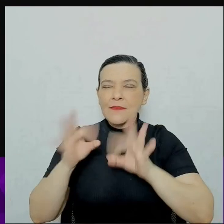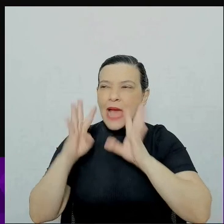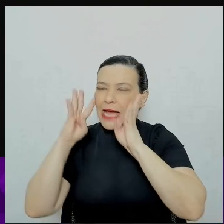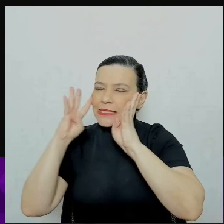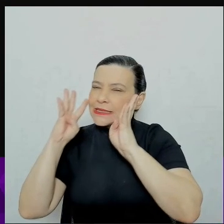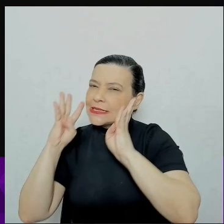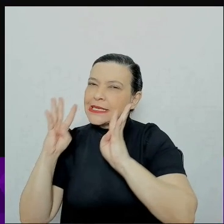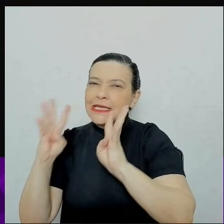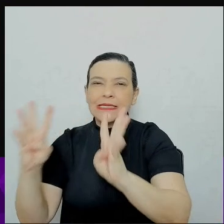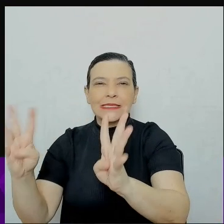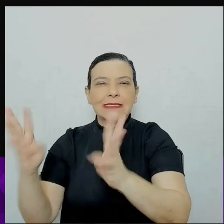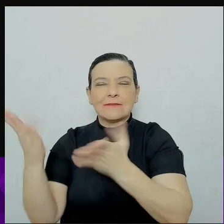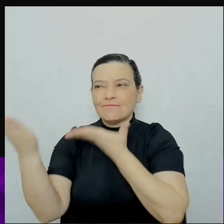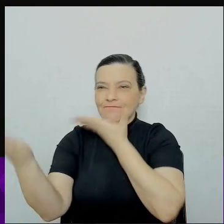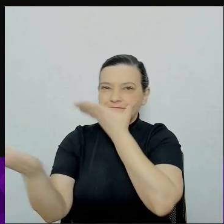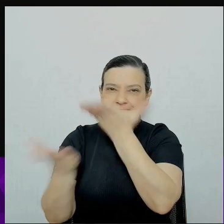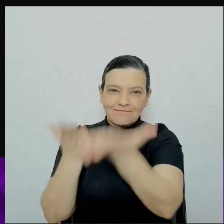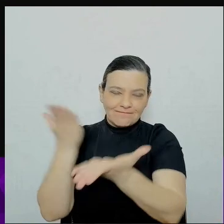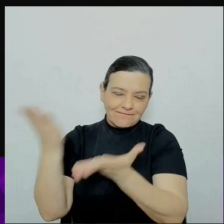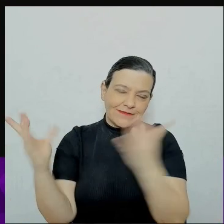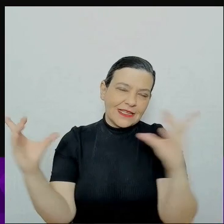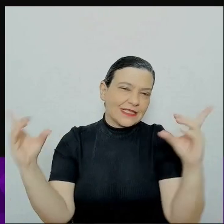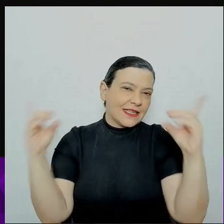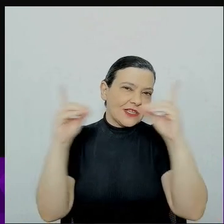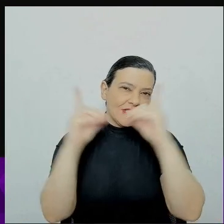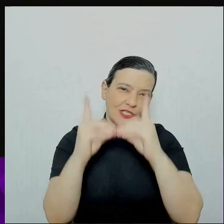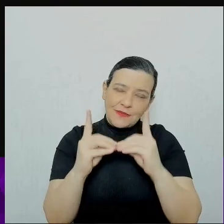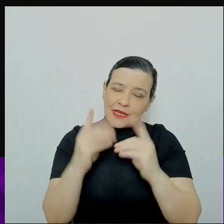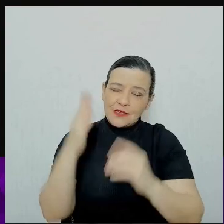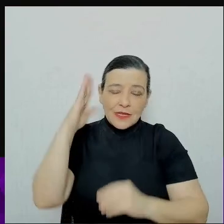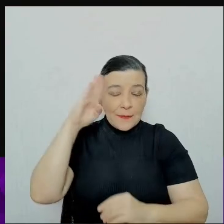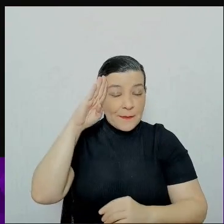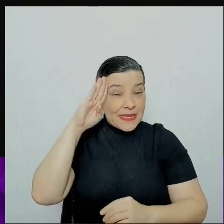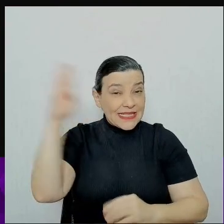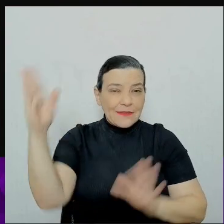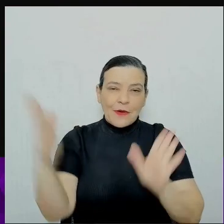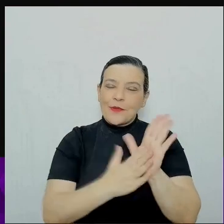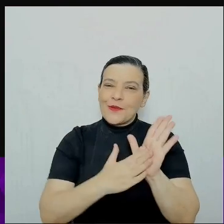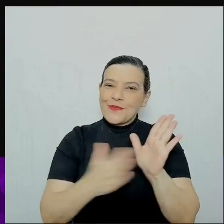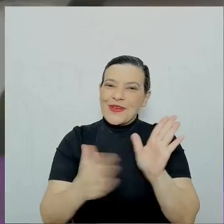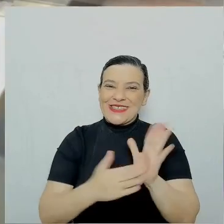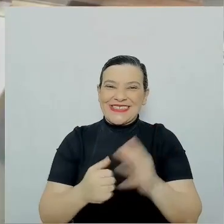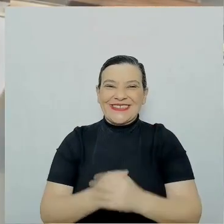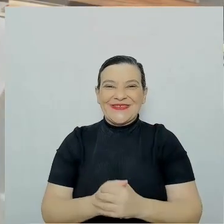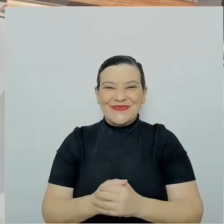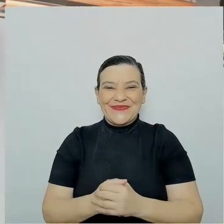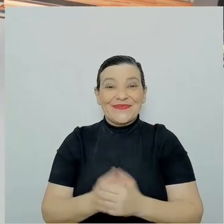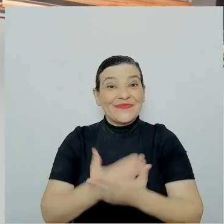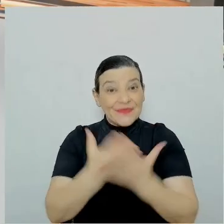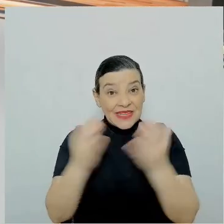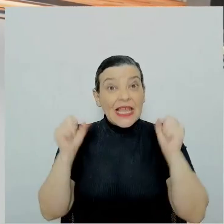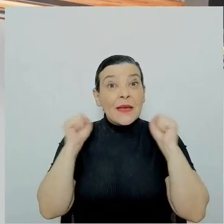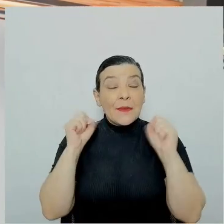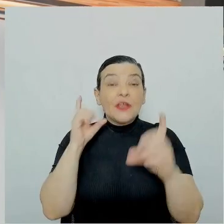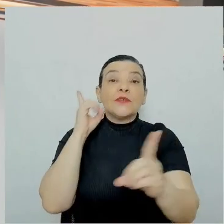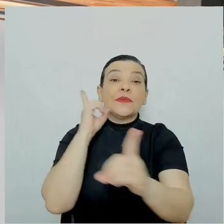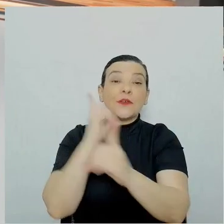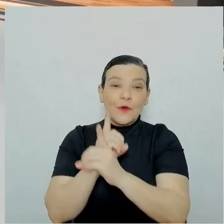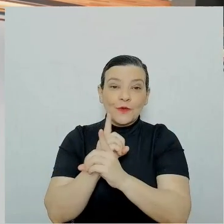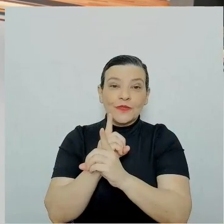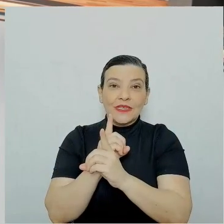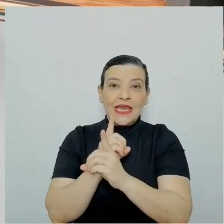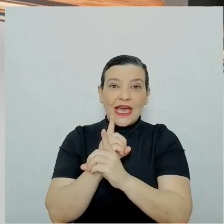tudo que a gente está fazendo, né, além de tudo é sobre propósito. Beleza? E é isso, gente, valeu. Vocês podem me encontrar nesses links